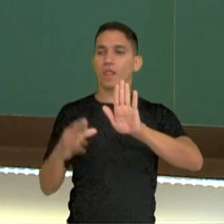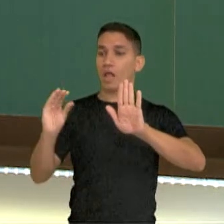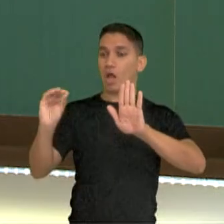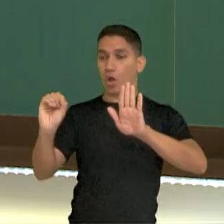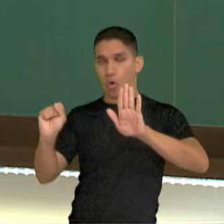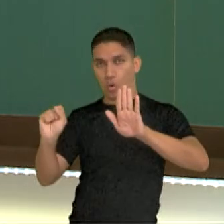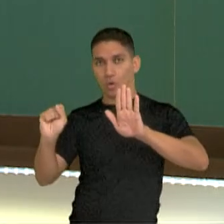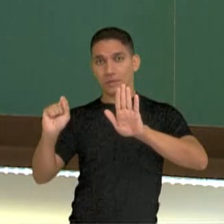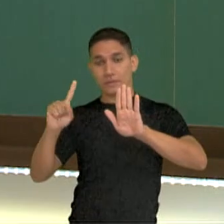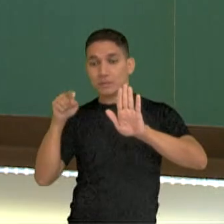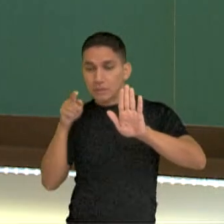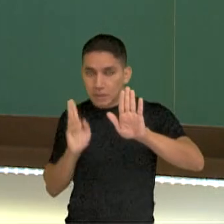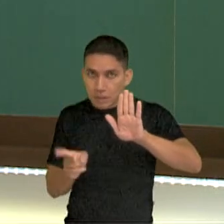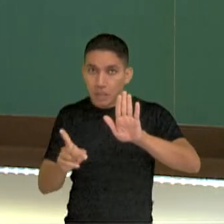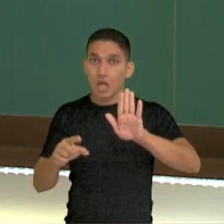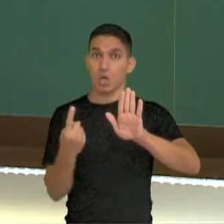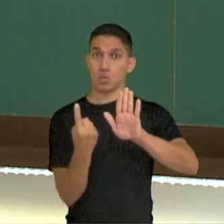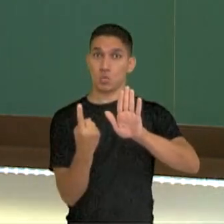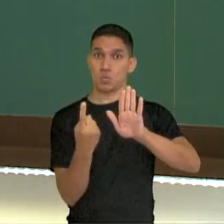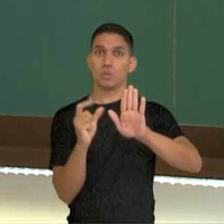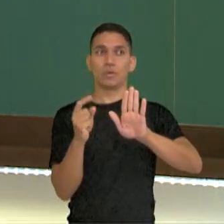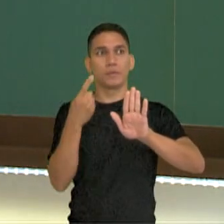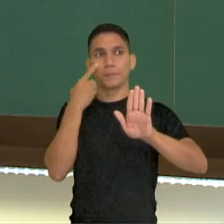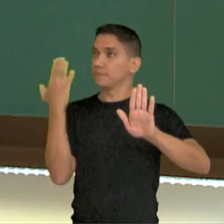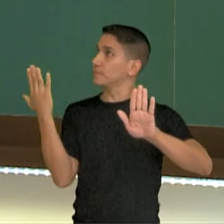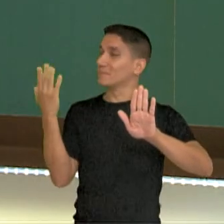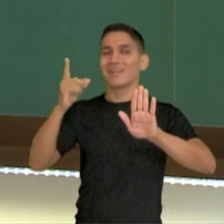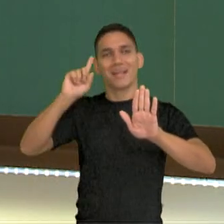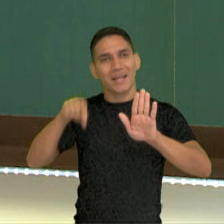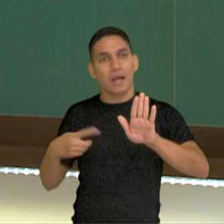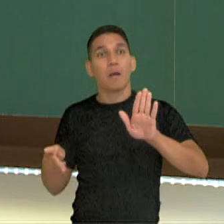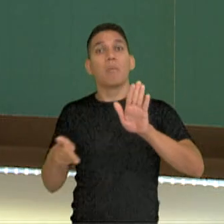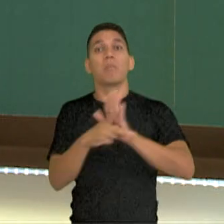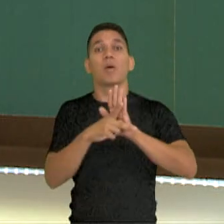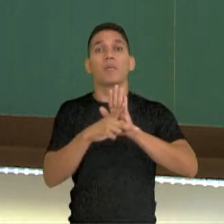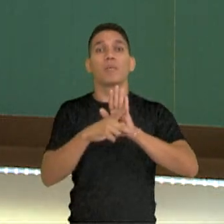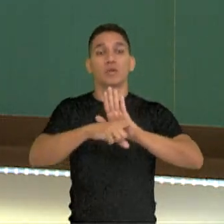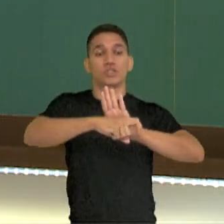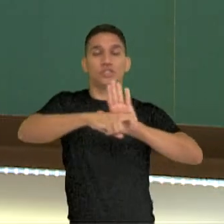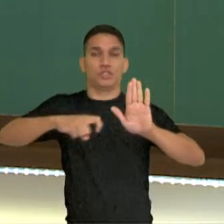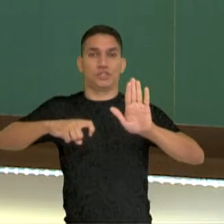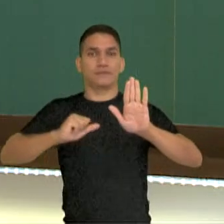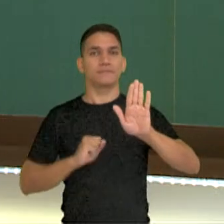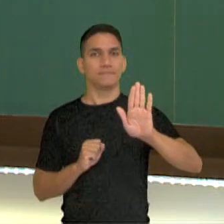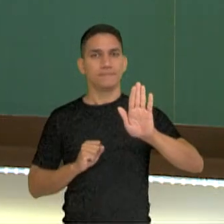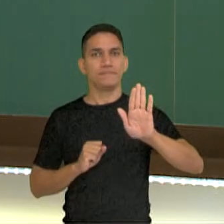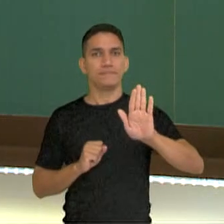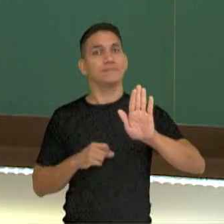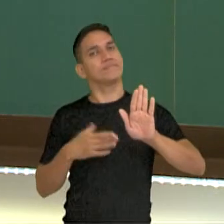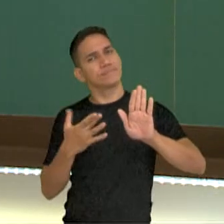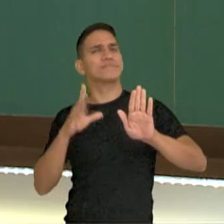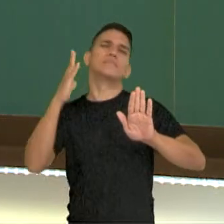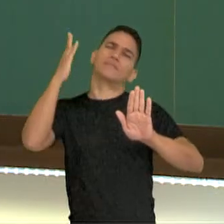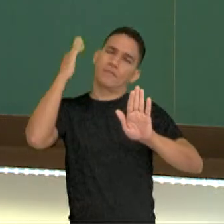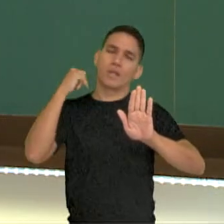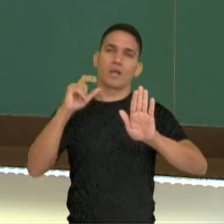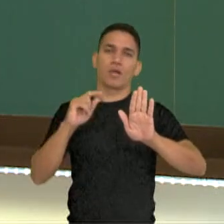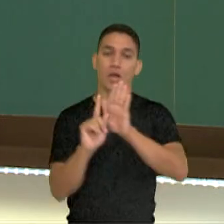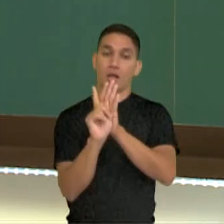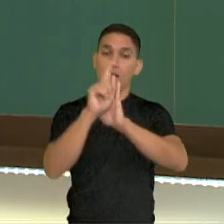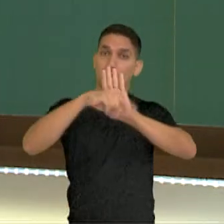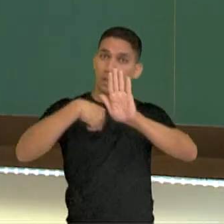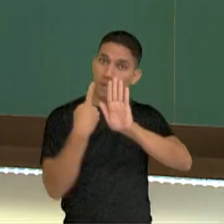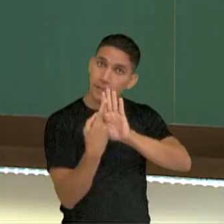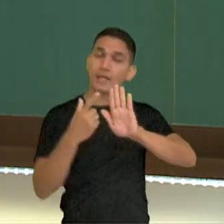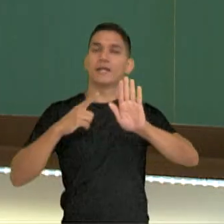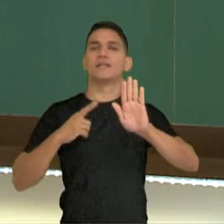cosseno está lá, no 1. Por quê? Porque está sobre o eixo X e a gente sabe que a nossa circunferência